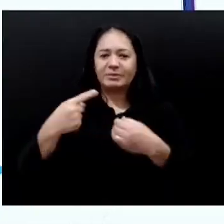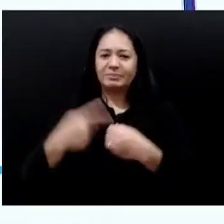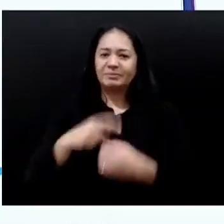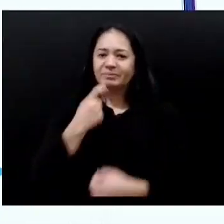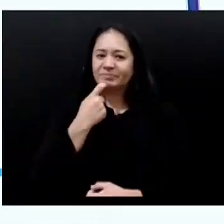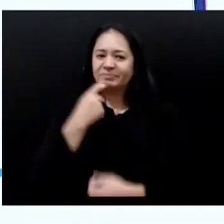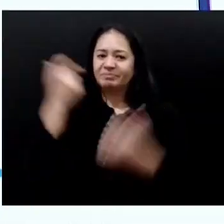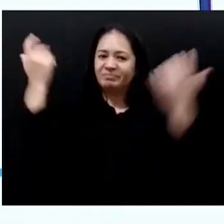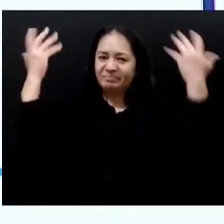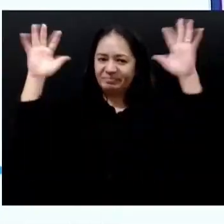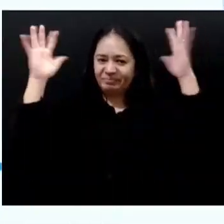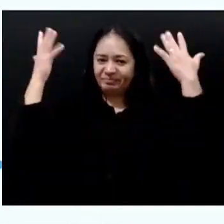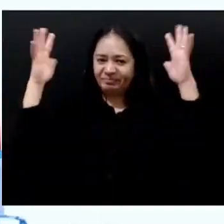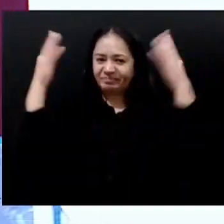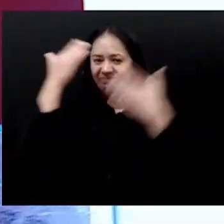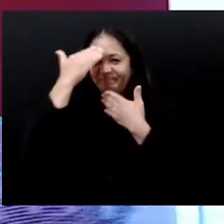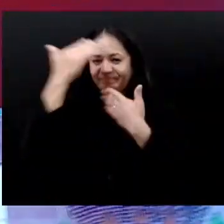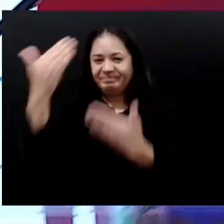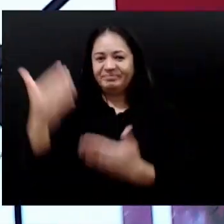obrigado.